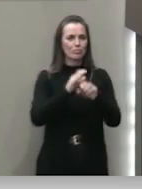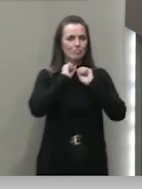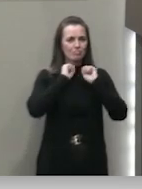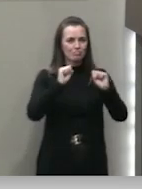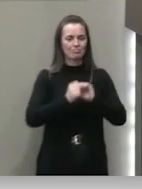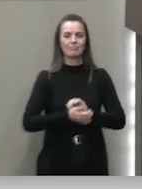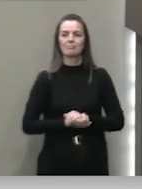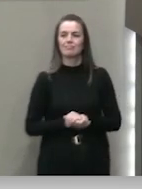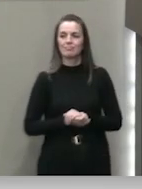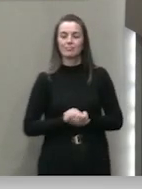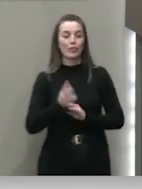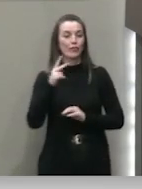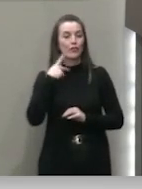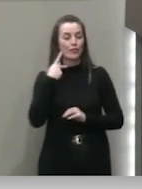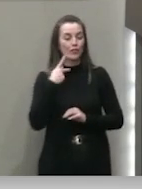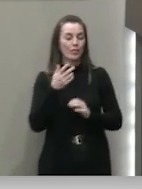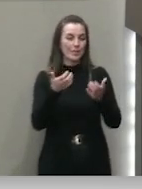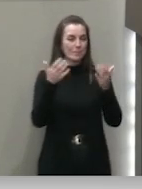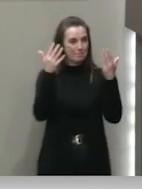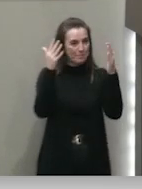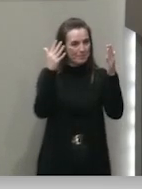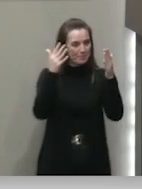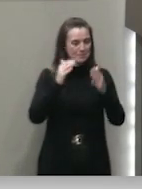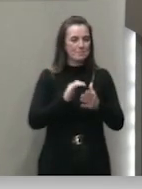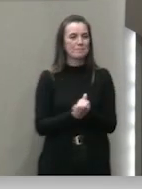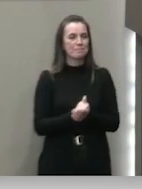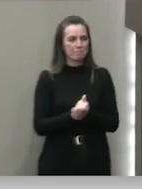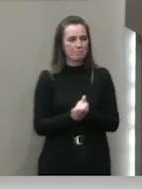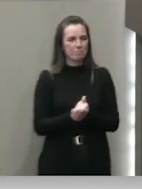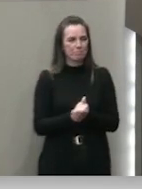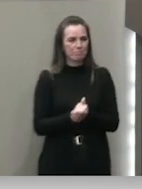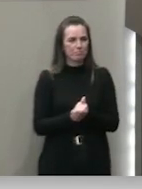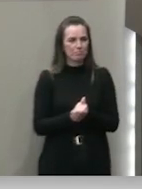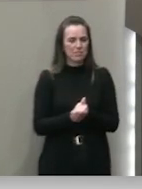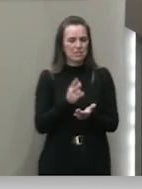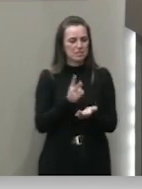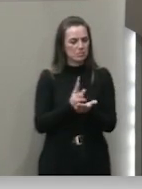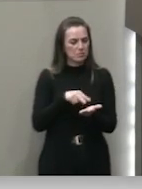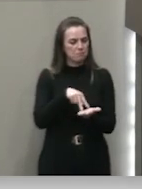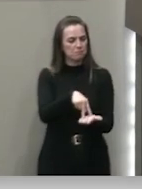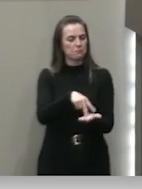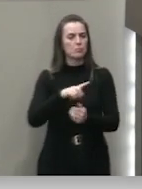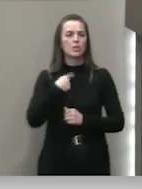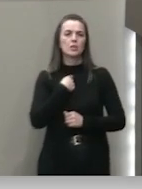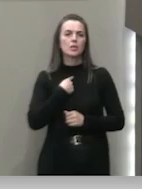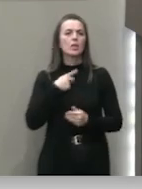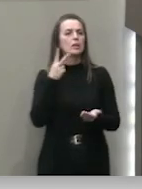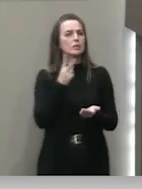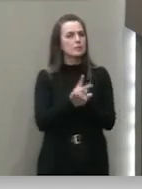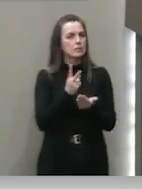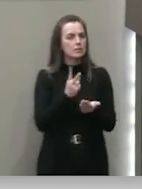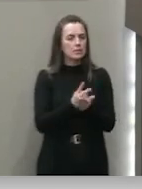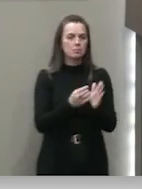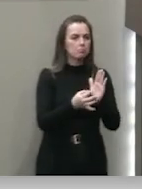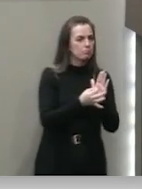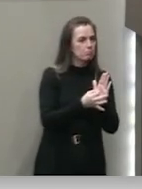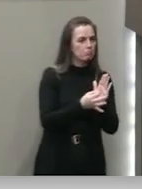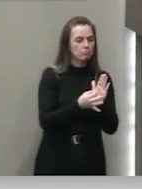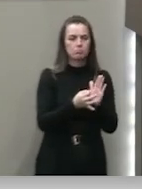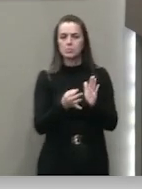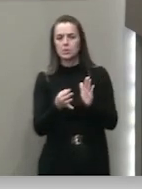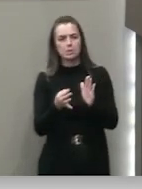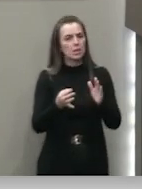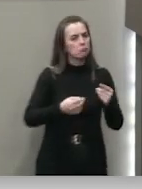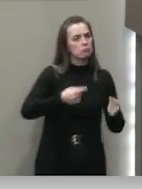Vereadora Regina, eu quero parabenizar pela sua postura, né? A gente sempre debatendo, sempre divergindo algumas